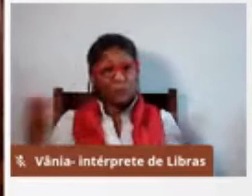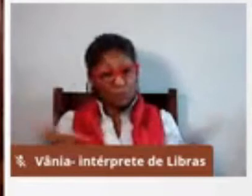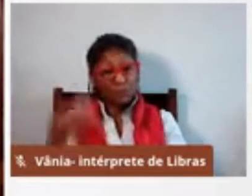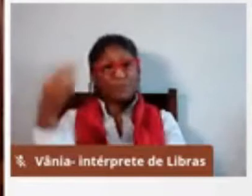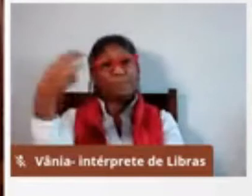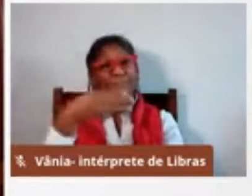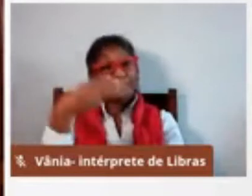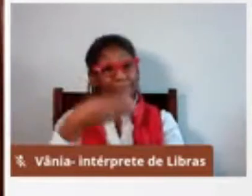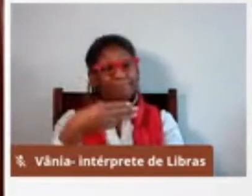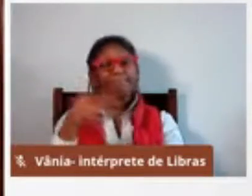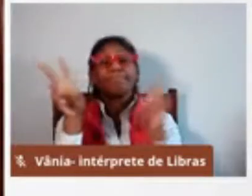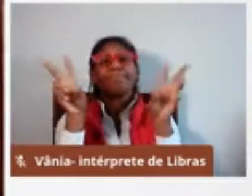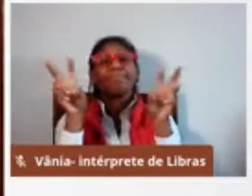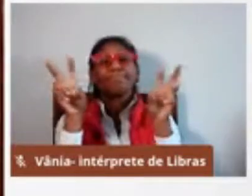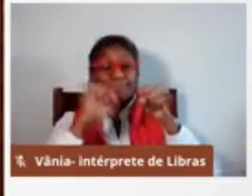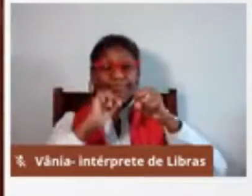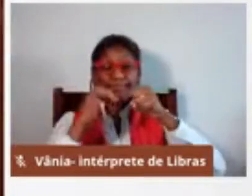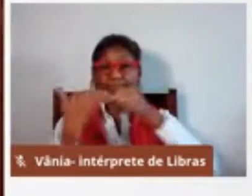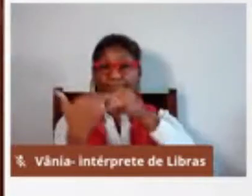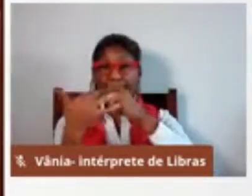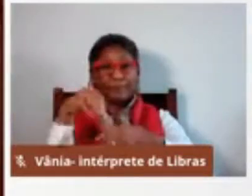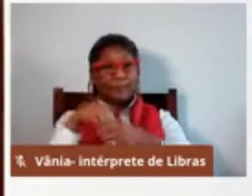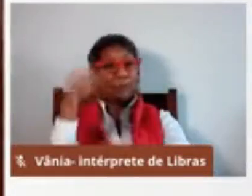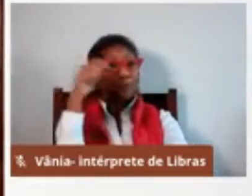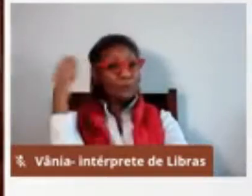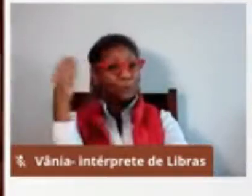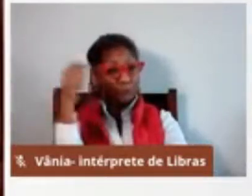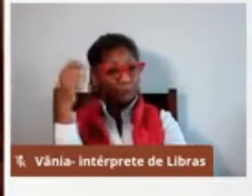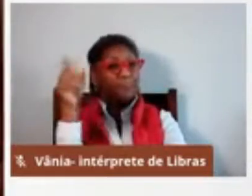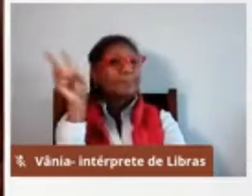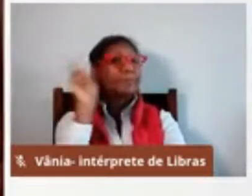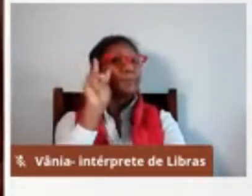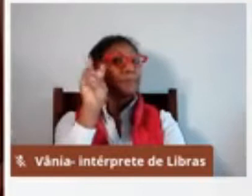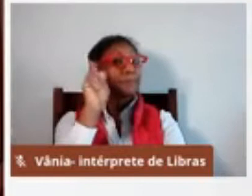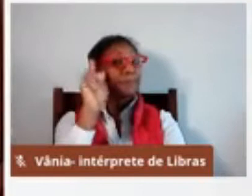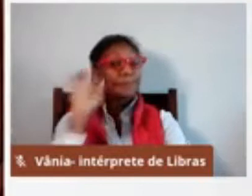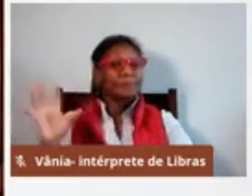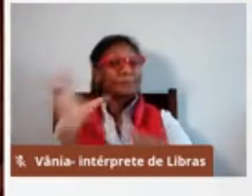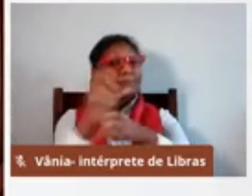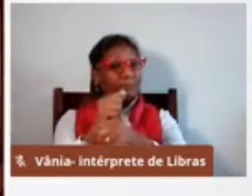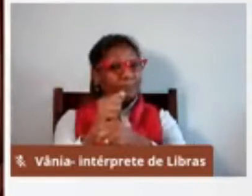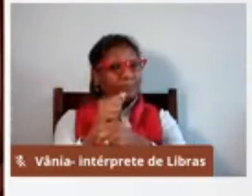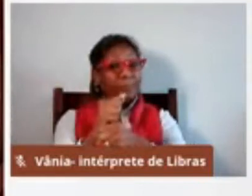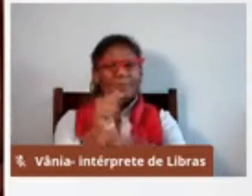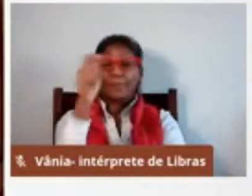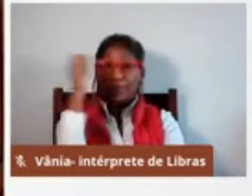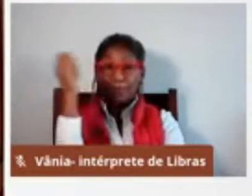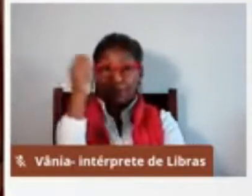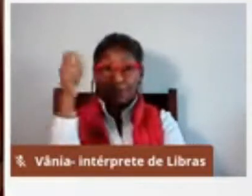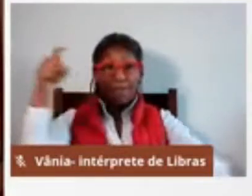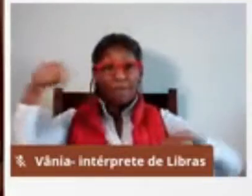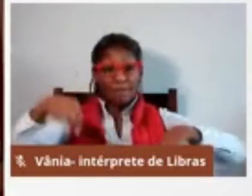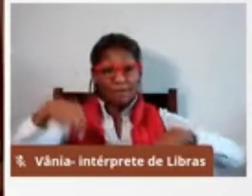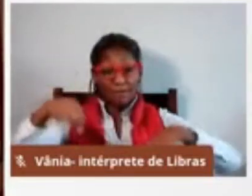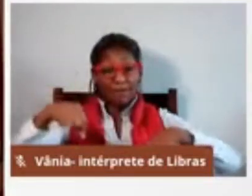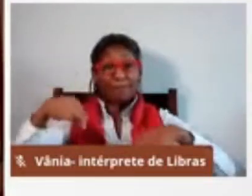terça-feira, sobre o coronavírus aqui no estado. É sempre importante lembrar, né, os dados, os números que nós temos no Rio Grande do Sul. Nesse momento, nós